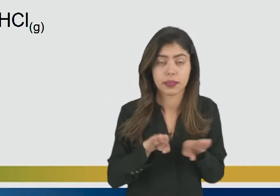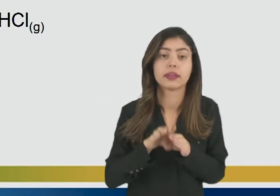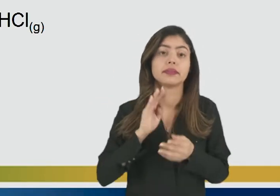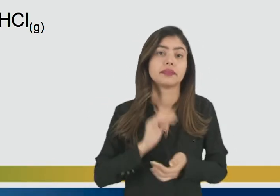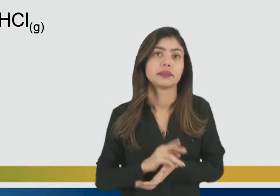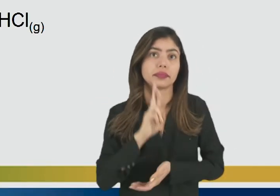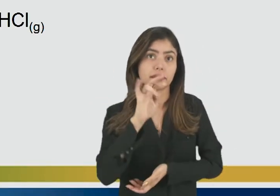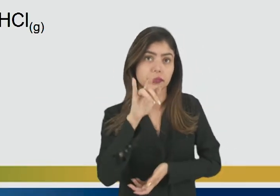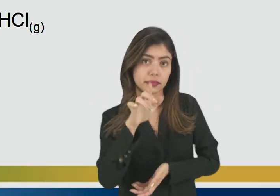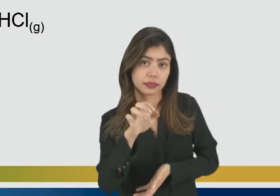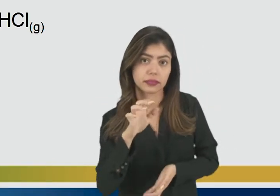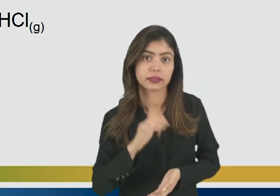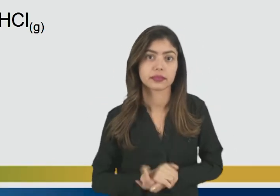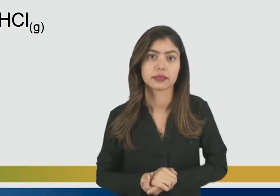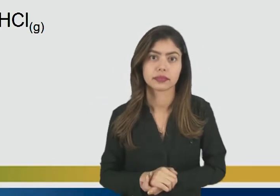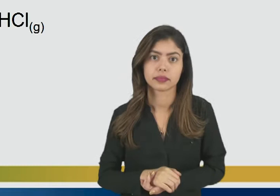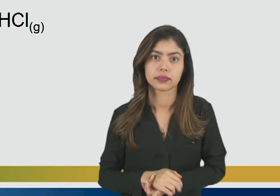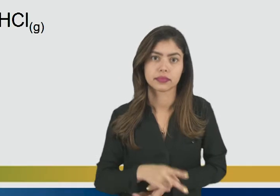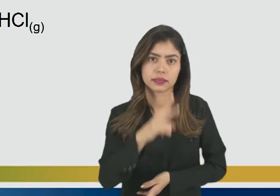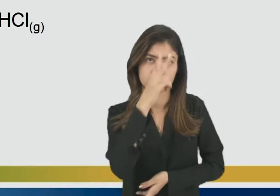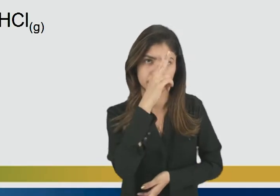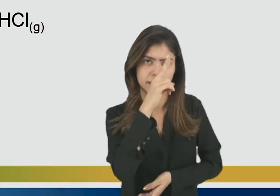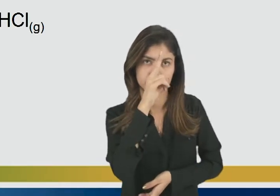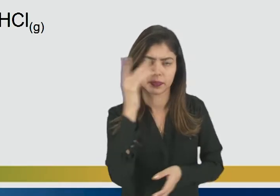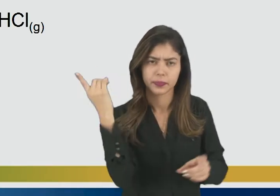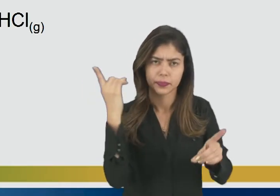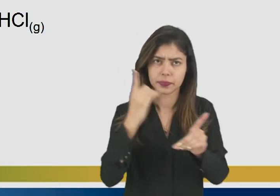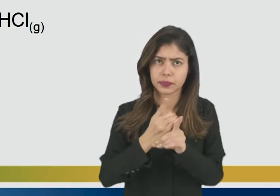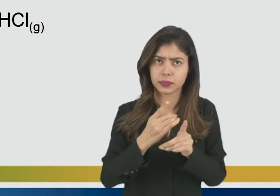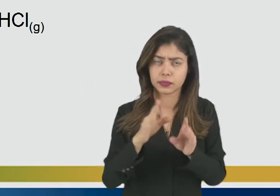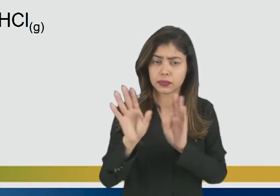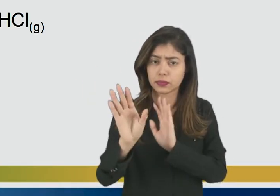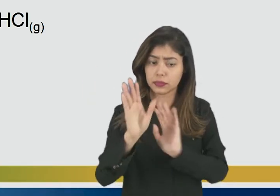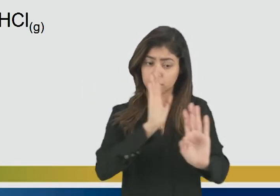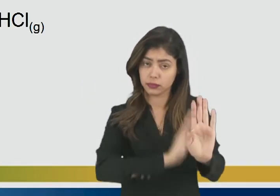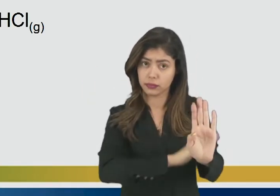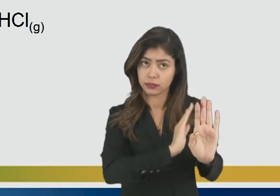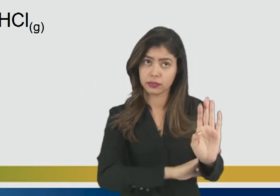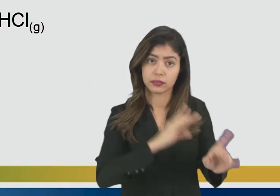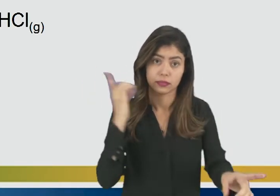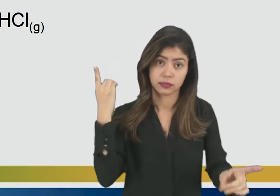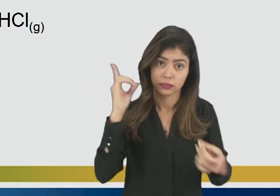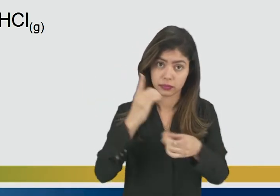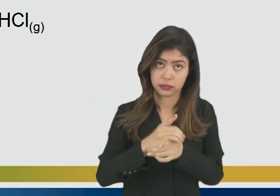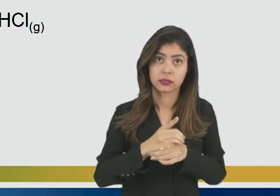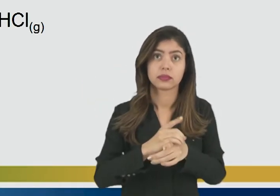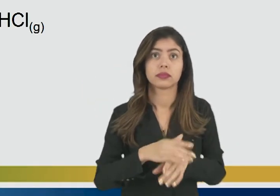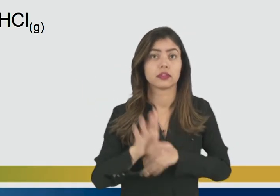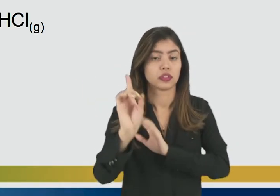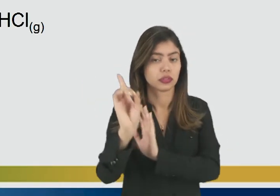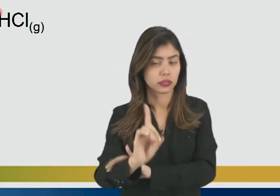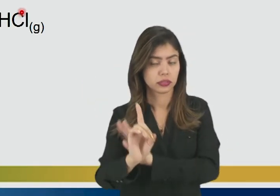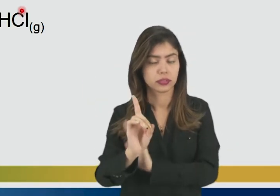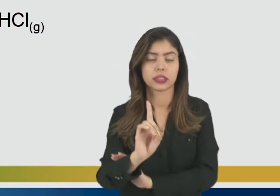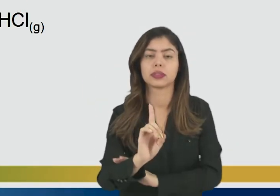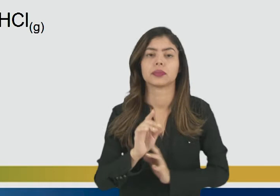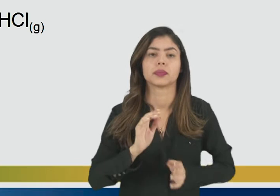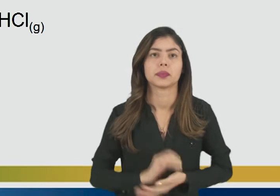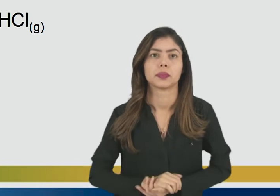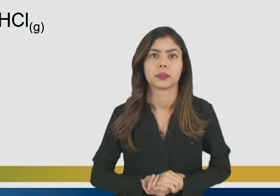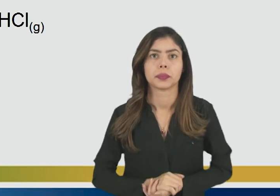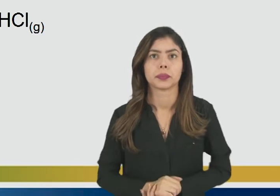os reagentes se encontram do lado esquerdo da seta e os produtos se encontram do lado direito da sua